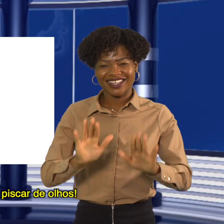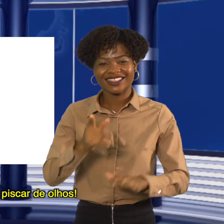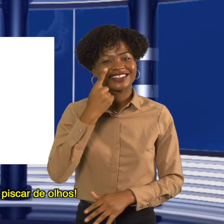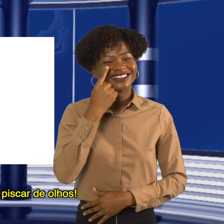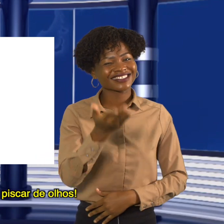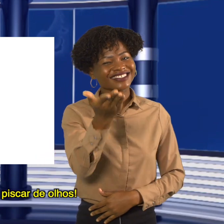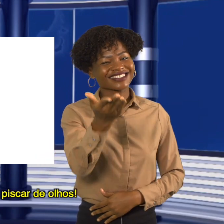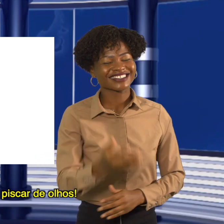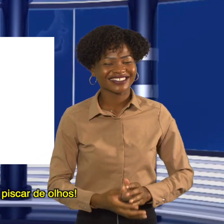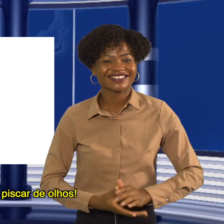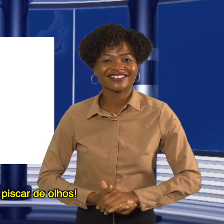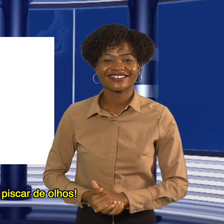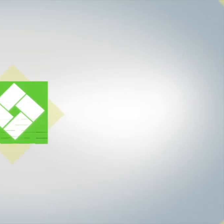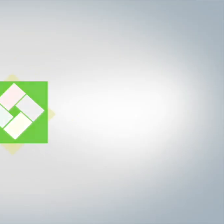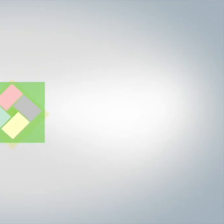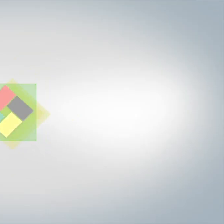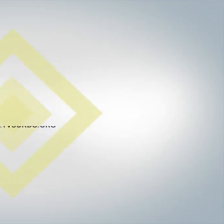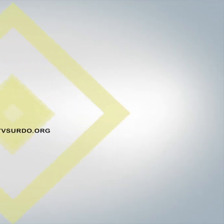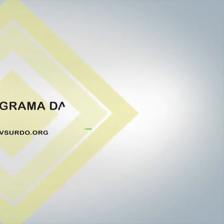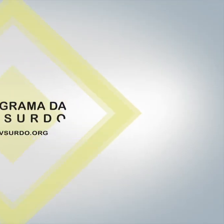Voltamos num piscar de olhos.